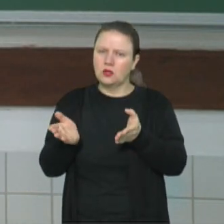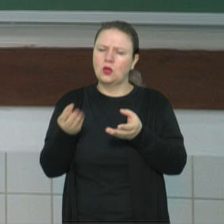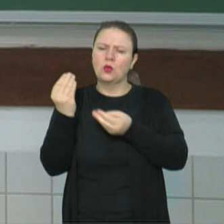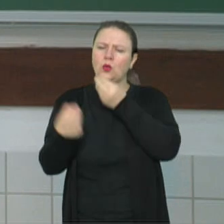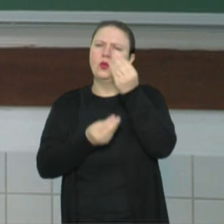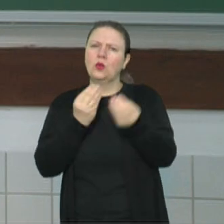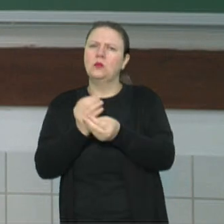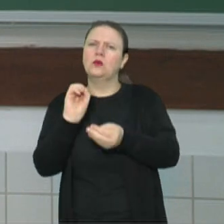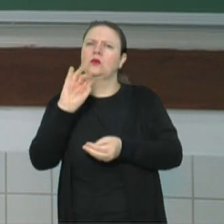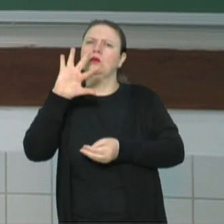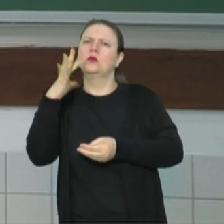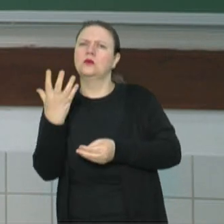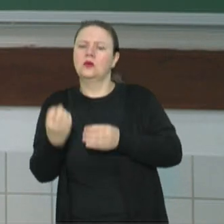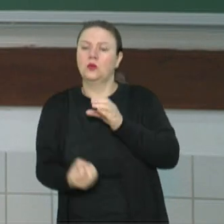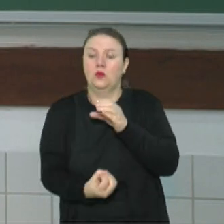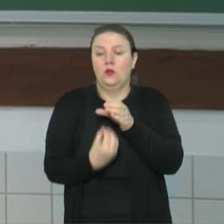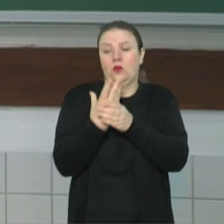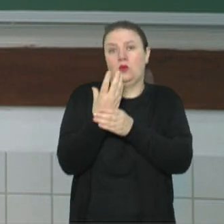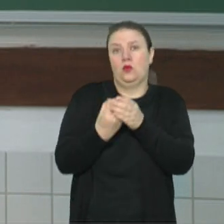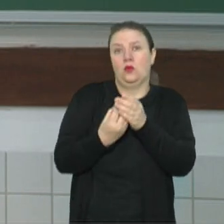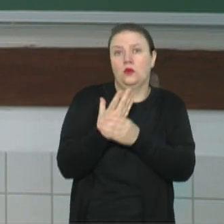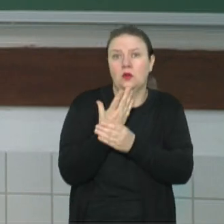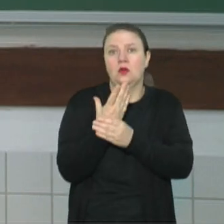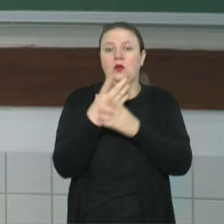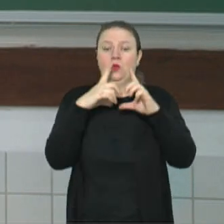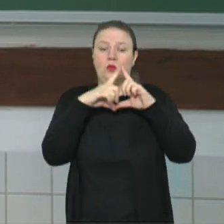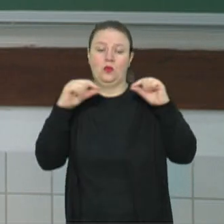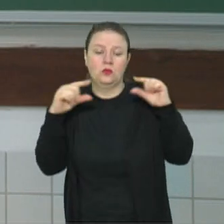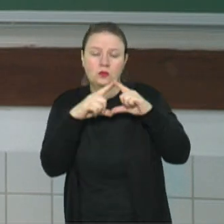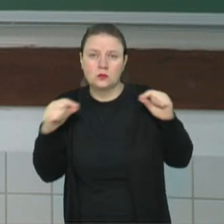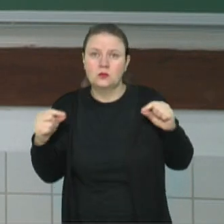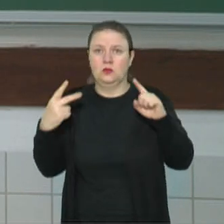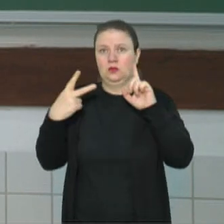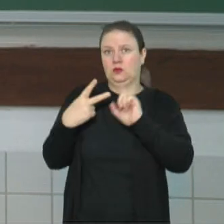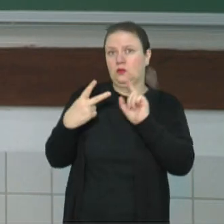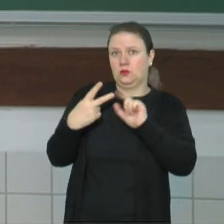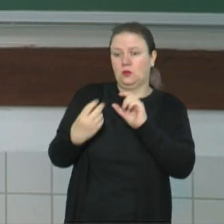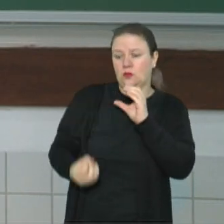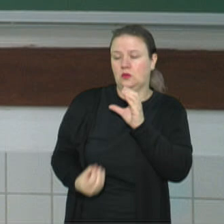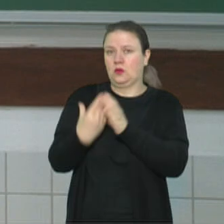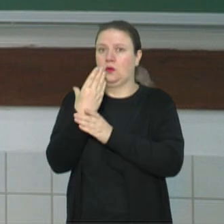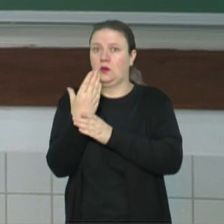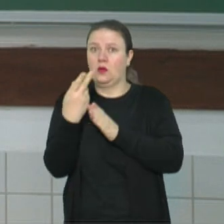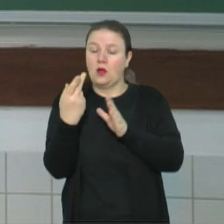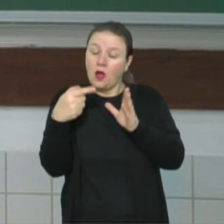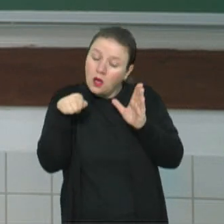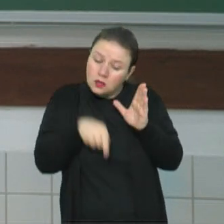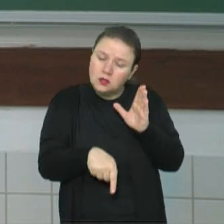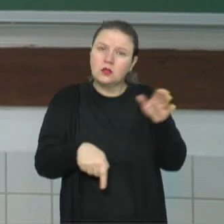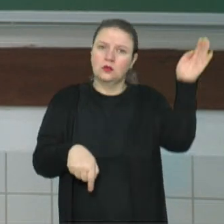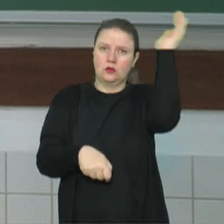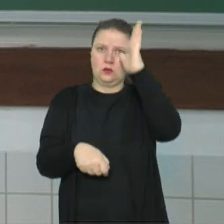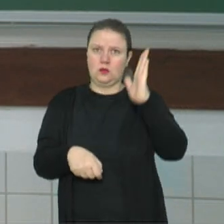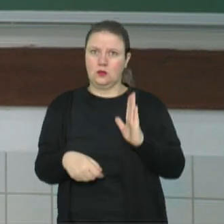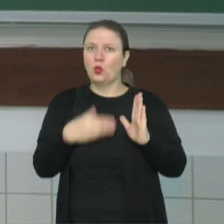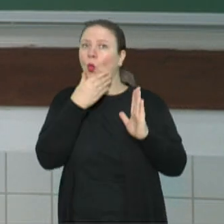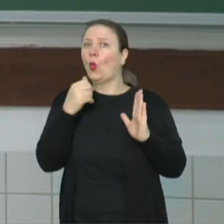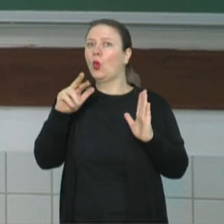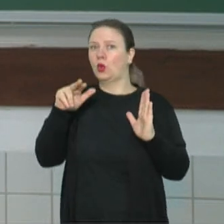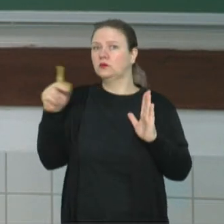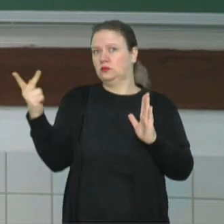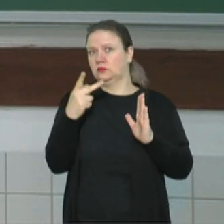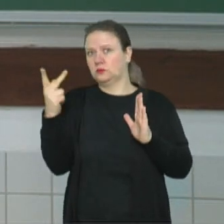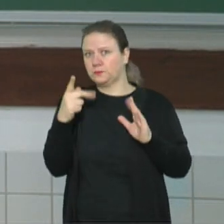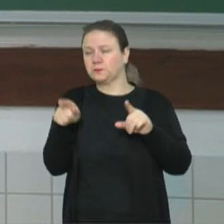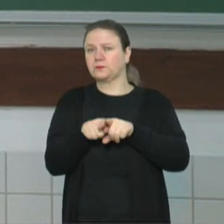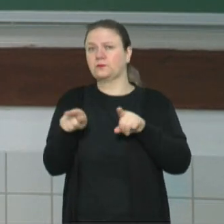que funciona, né, da sua origem, de onde foi criado, o Japão, a criação do Jiu-Jitsu brasileiro através dos irmãos Gracie, né? E chegamos